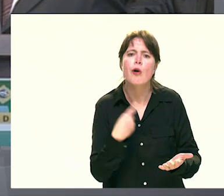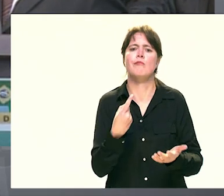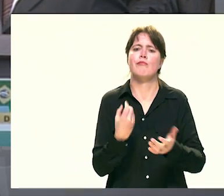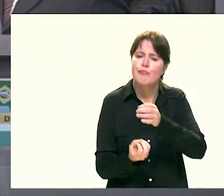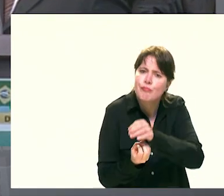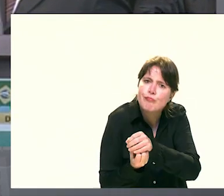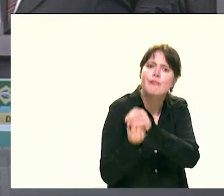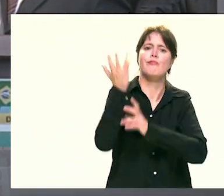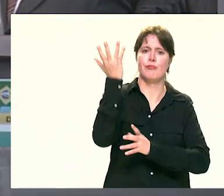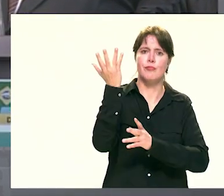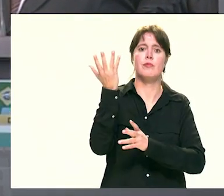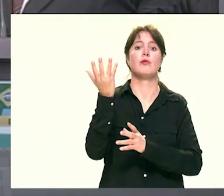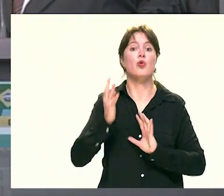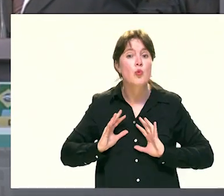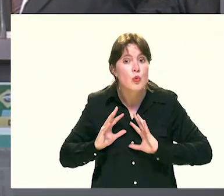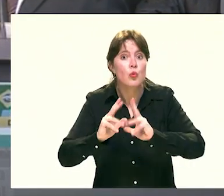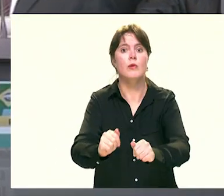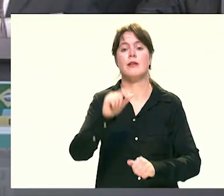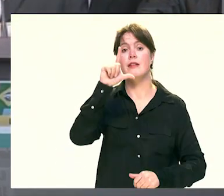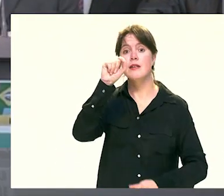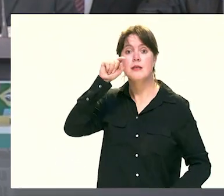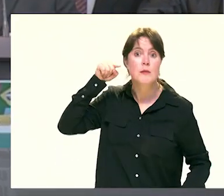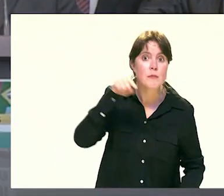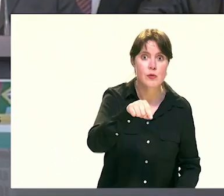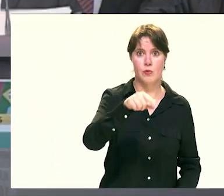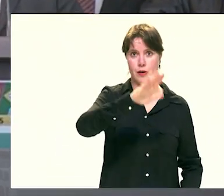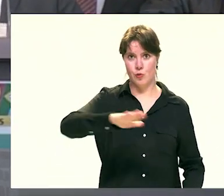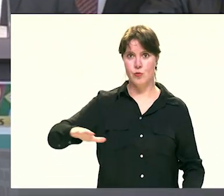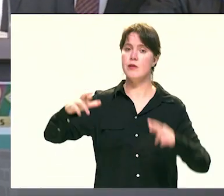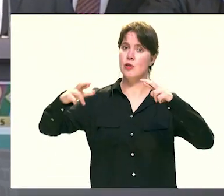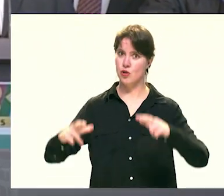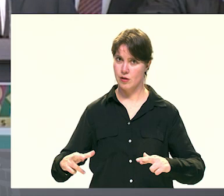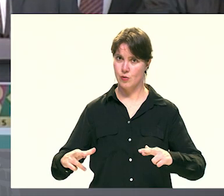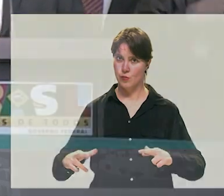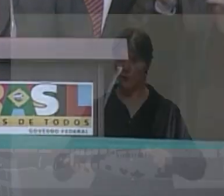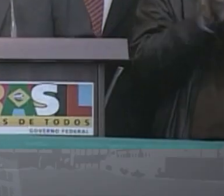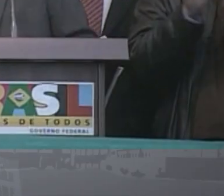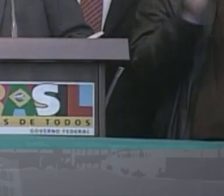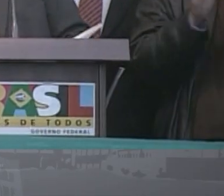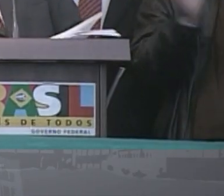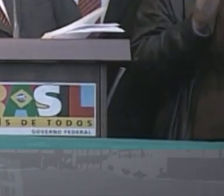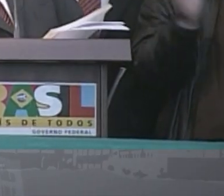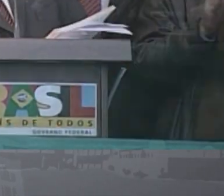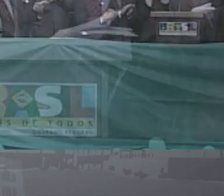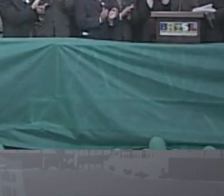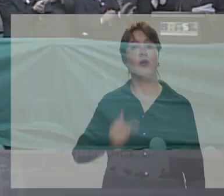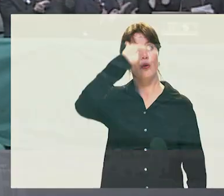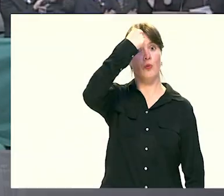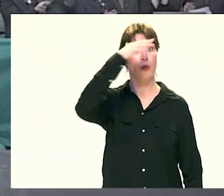em torno de 10 mil alunos da região. A Unipampa